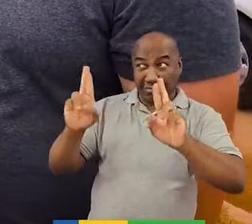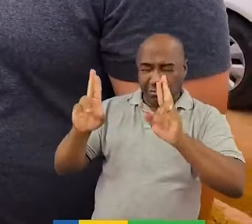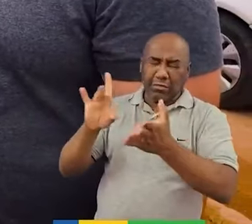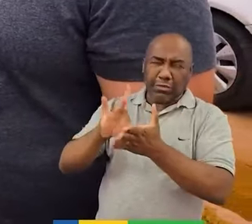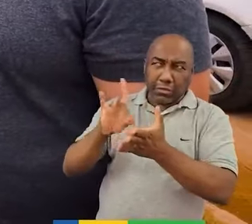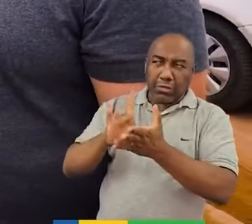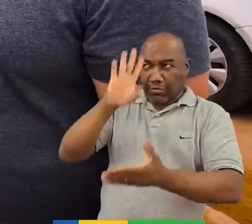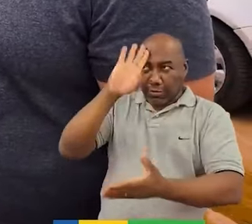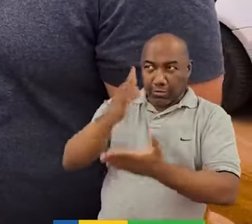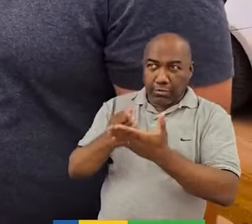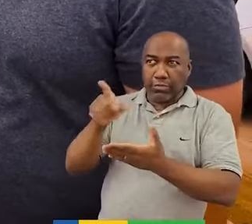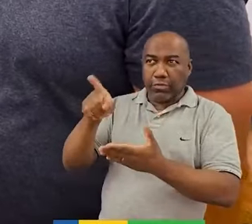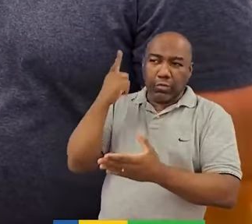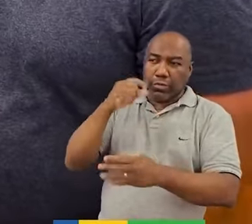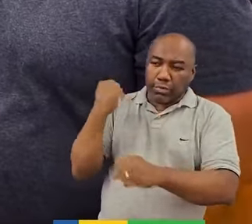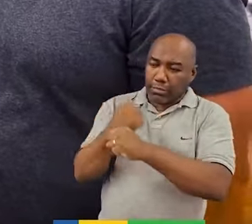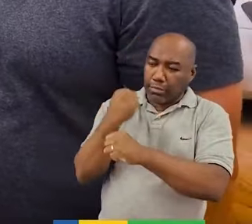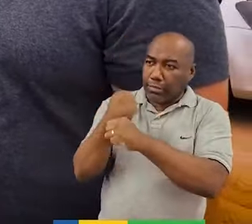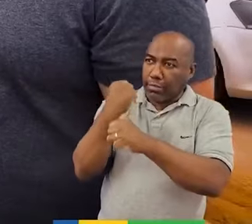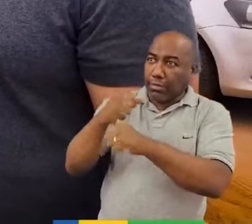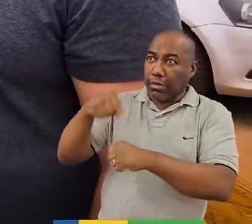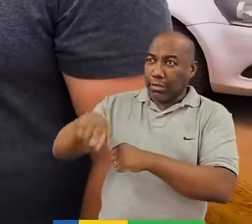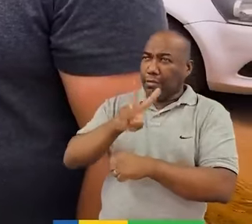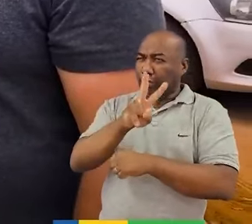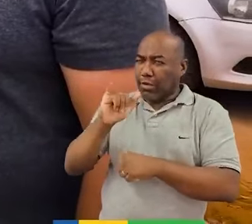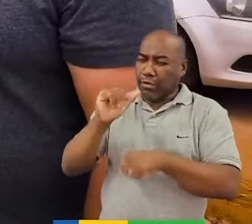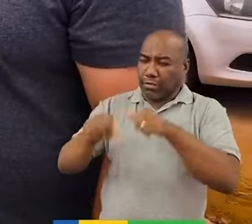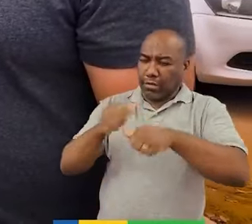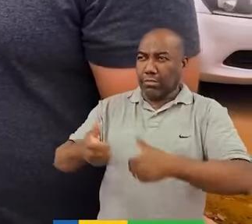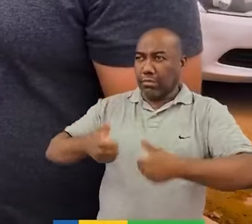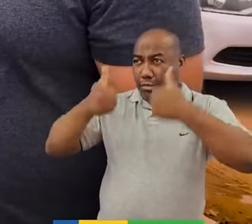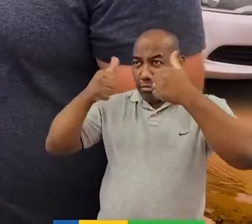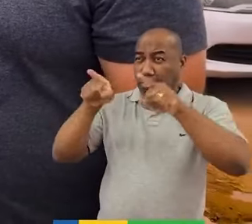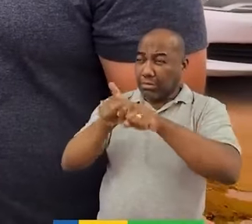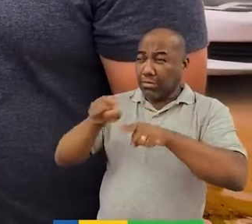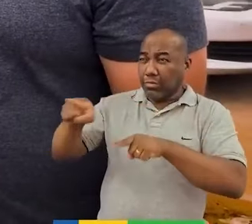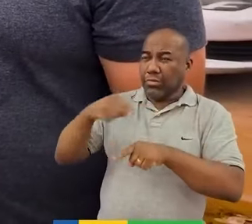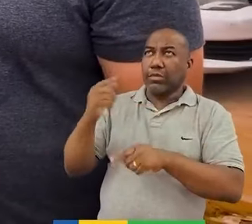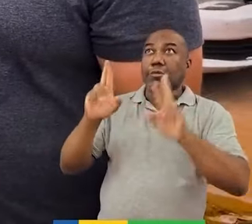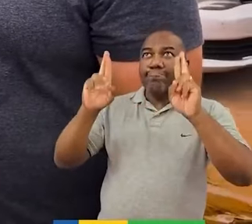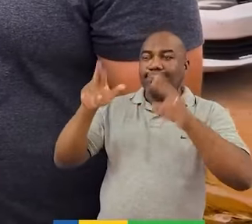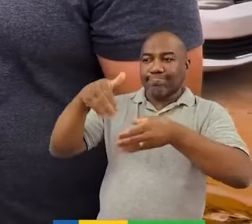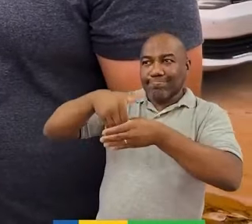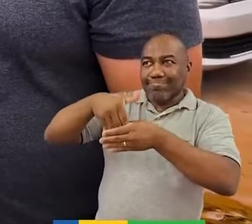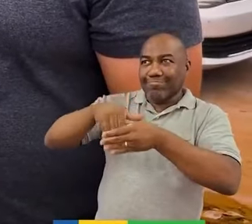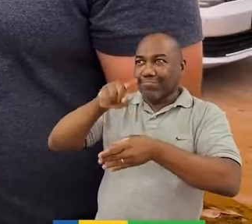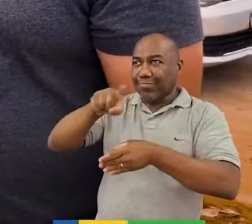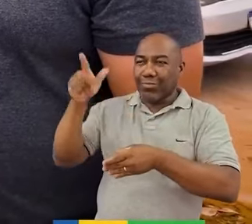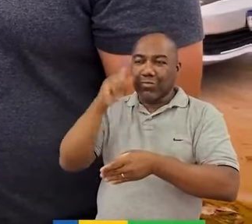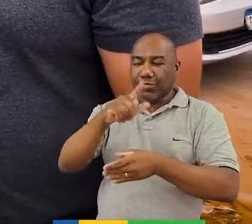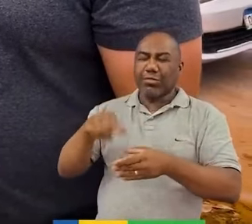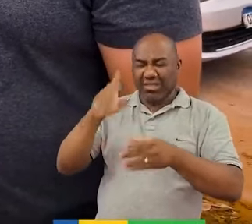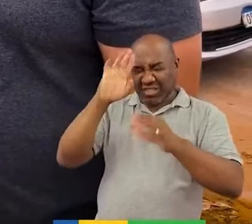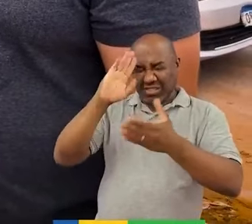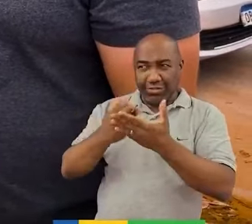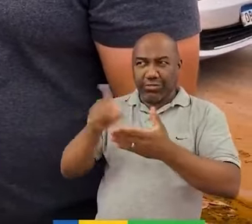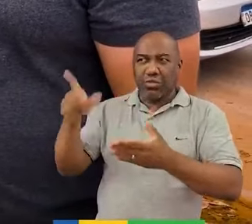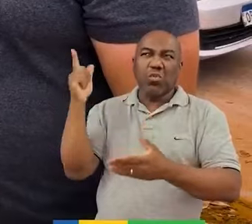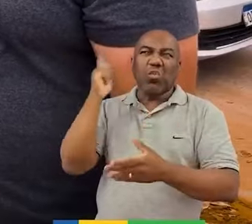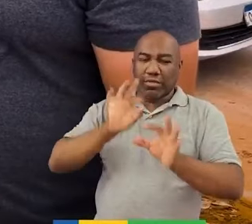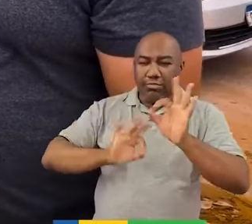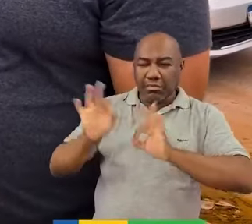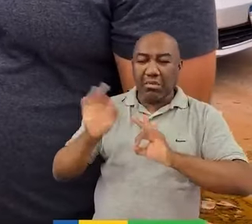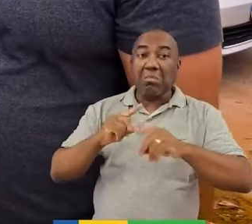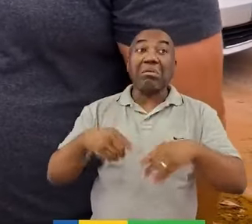você vai fazer esse hospital, eu tenho confiança que a nossa saúde aqui da região vai melhorar, e eu espero que você seja eleito prefeito, porque eu sei que você consegue